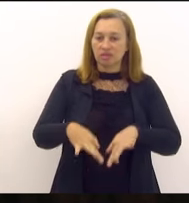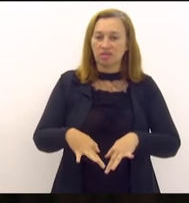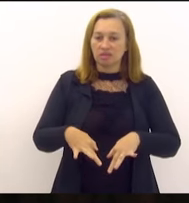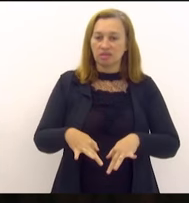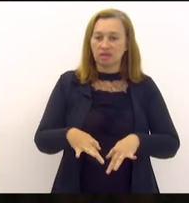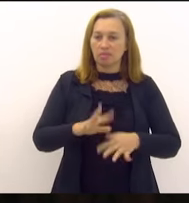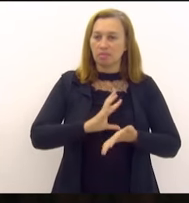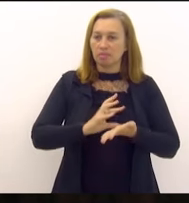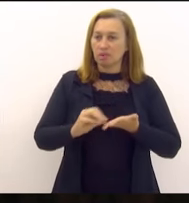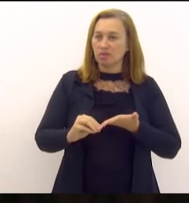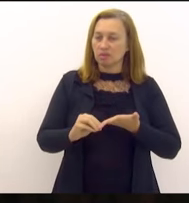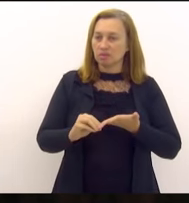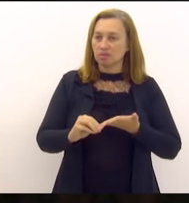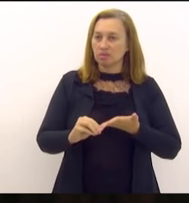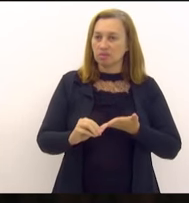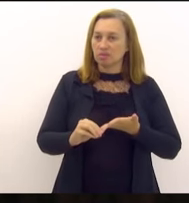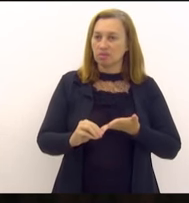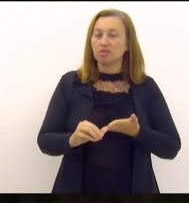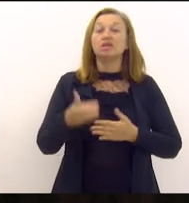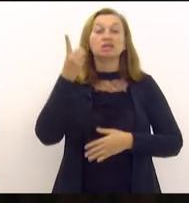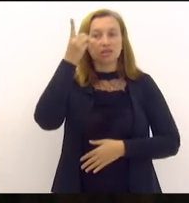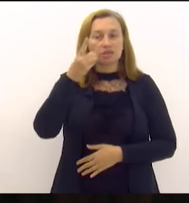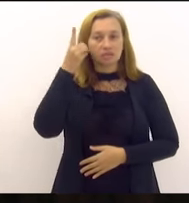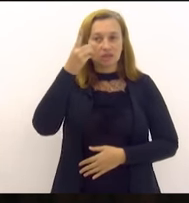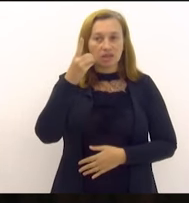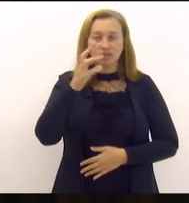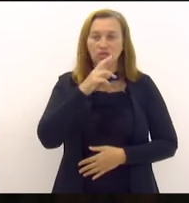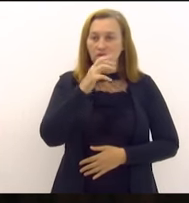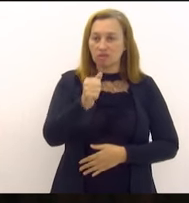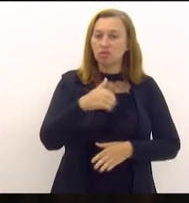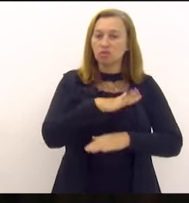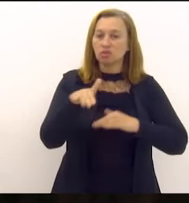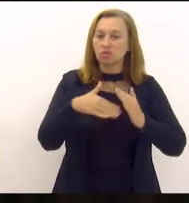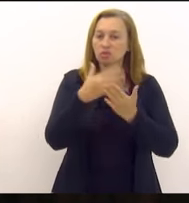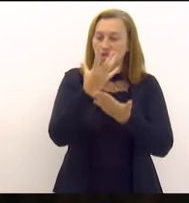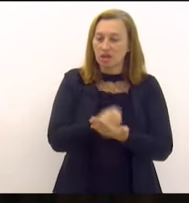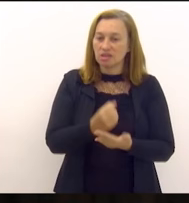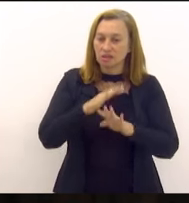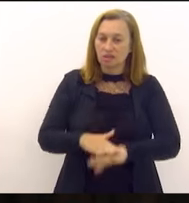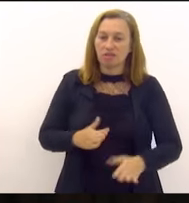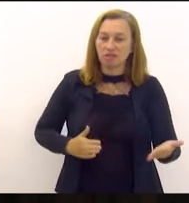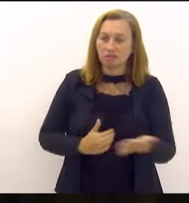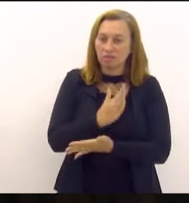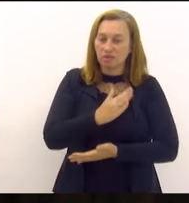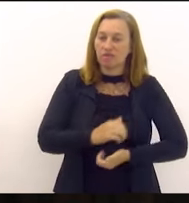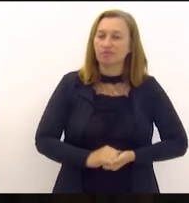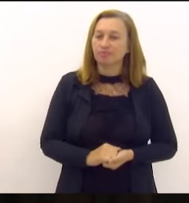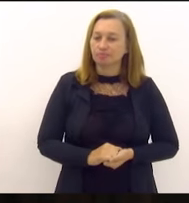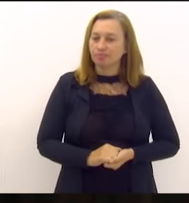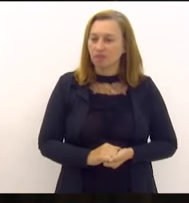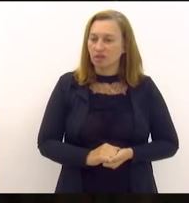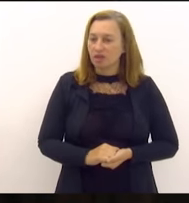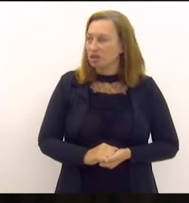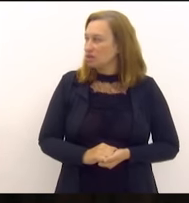pauta. Deputado Rodrigo Amorim, todos concordam, permaneçam como estão, em votação, aprovado.